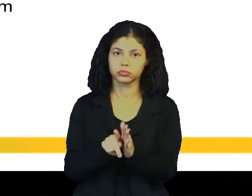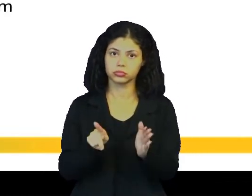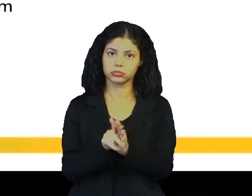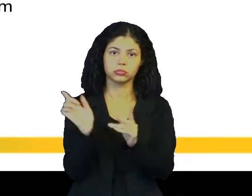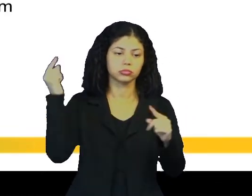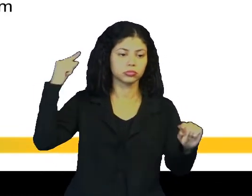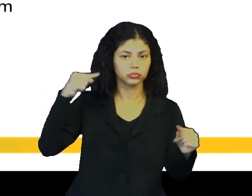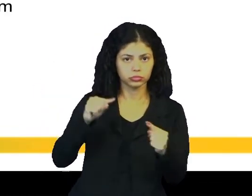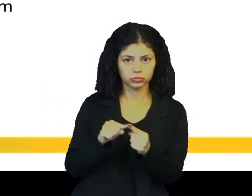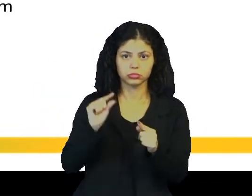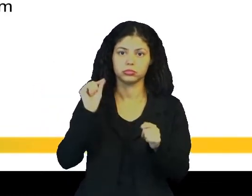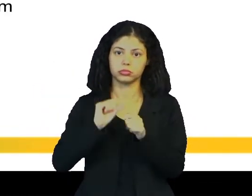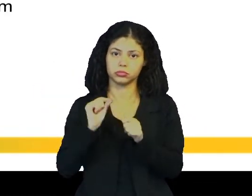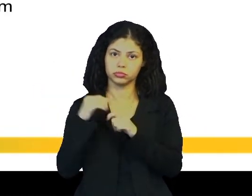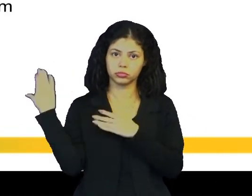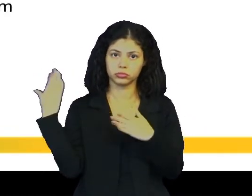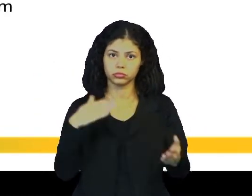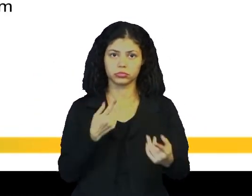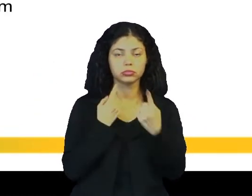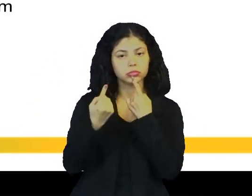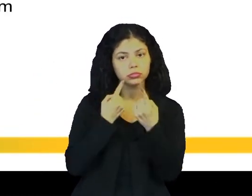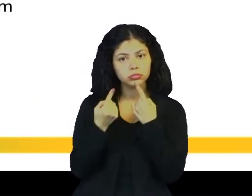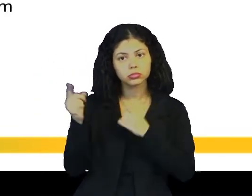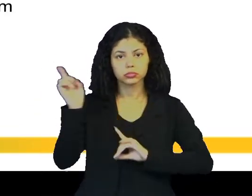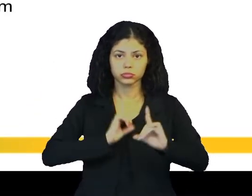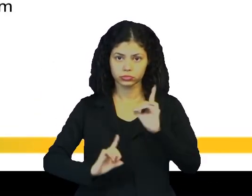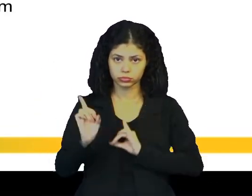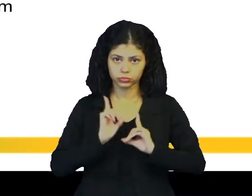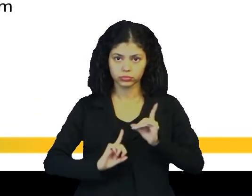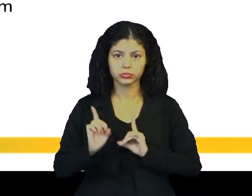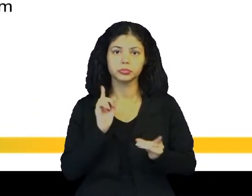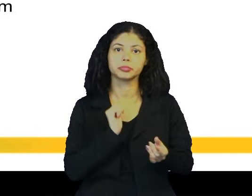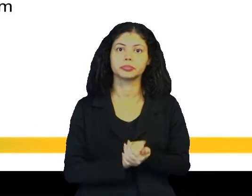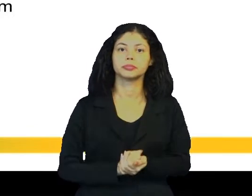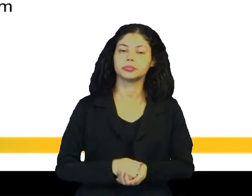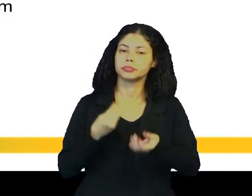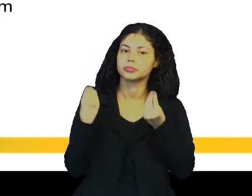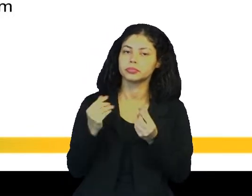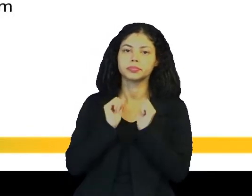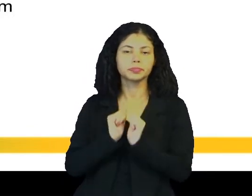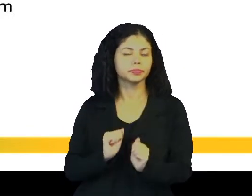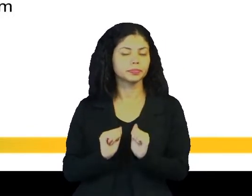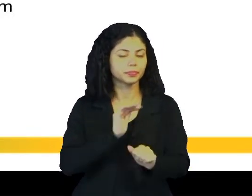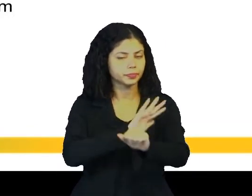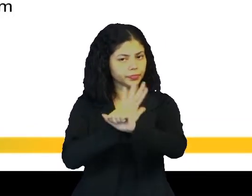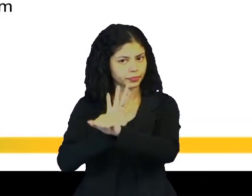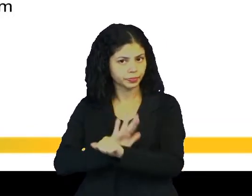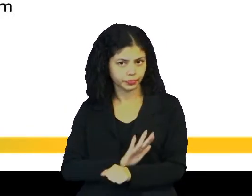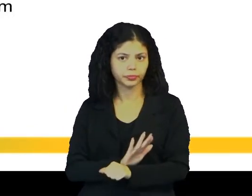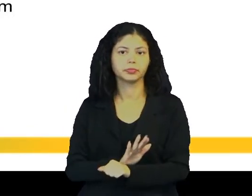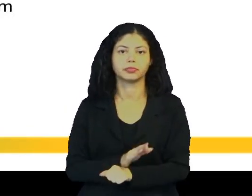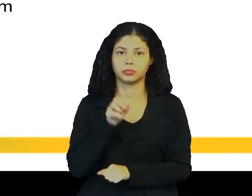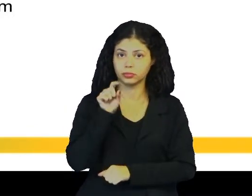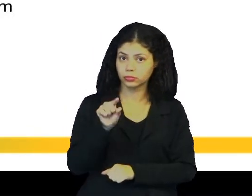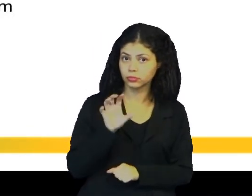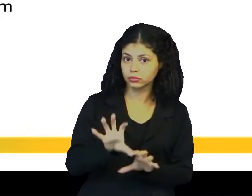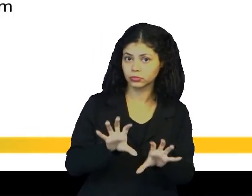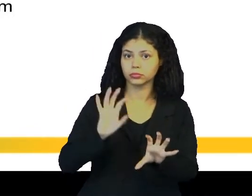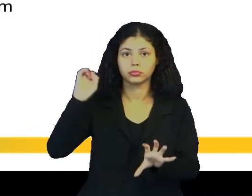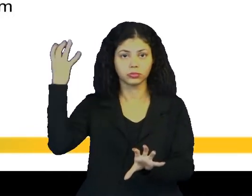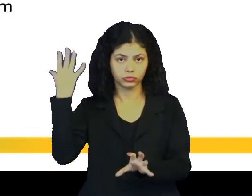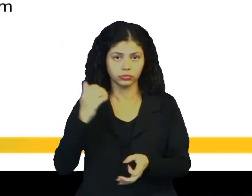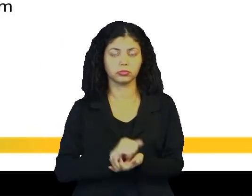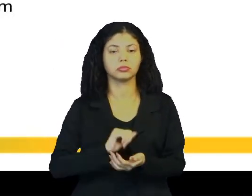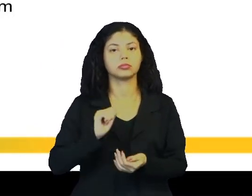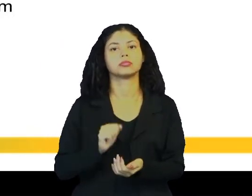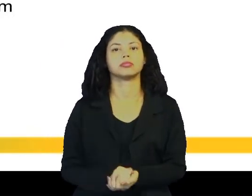ele, né, chegasse e conversasse com os deuses para que os deuses pudessem ajudá-los, né? Era assim que acontecia.